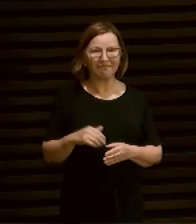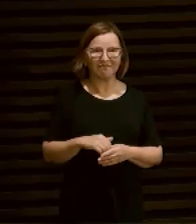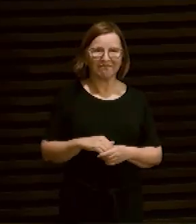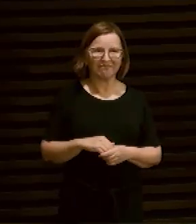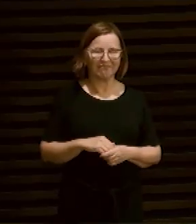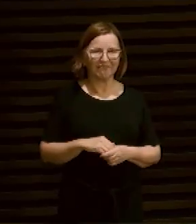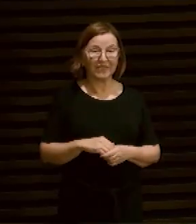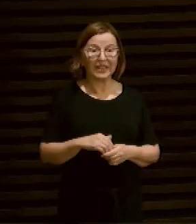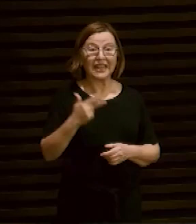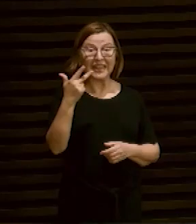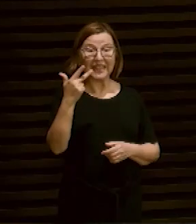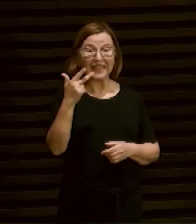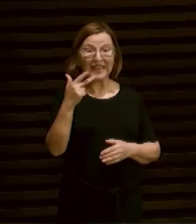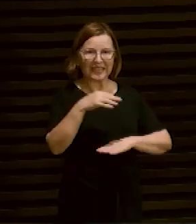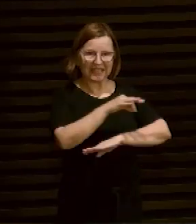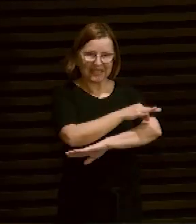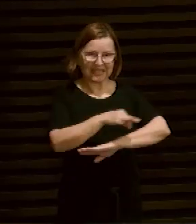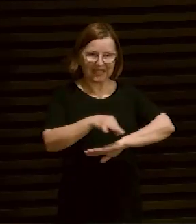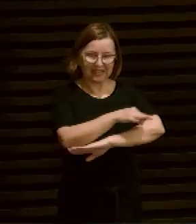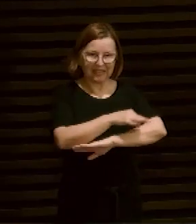São 3 arquitetos.